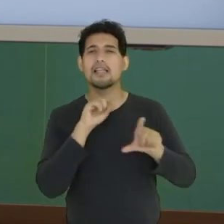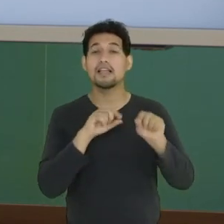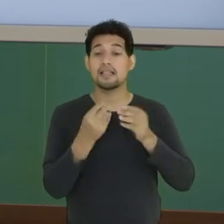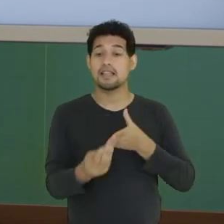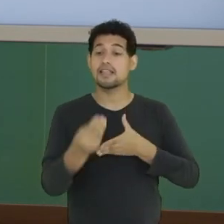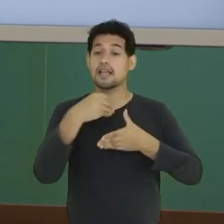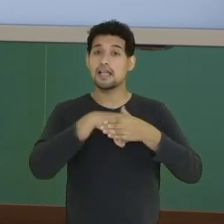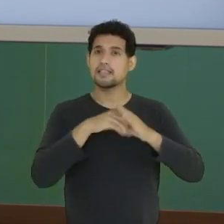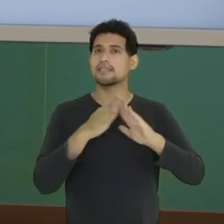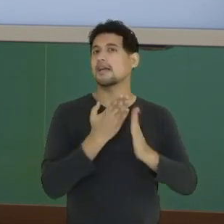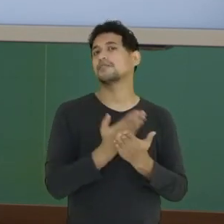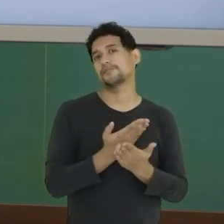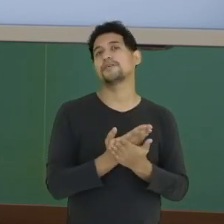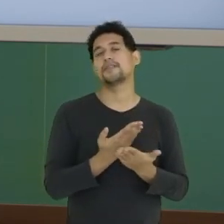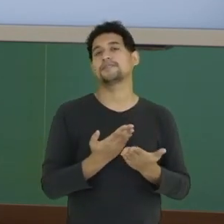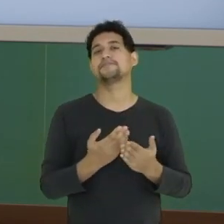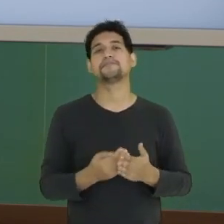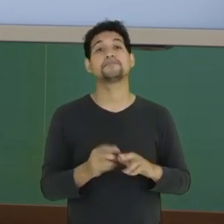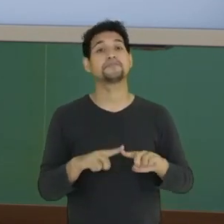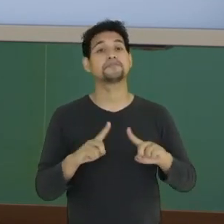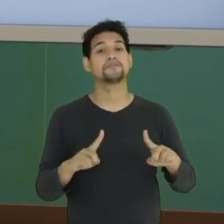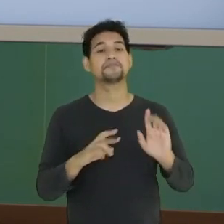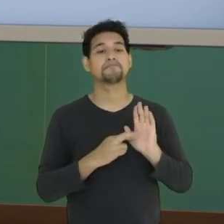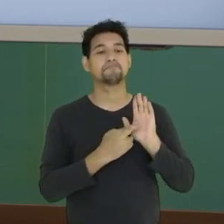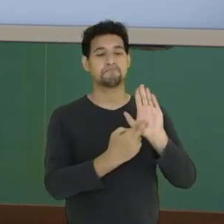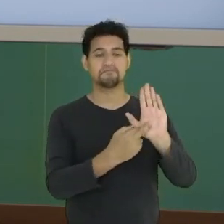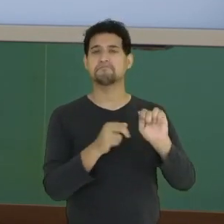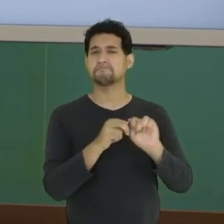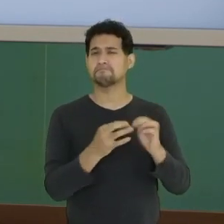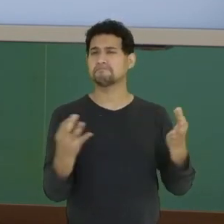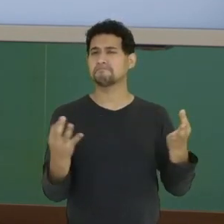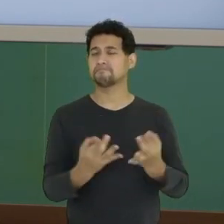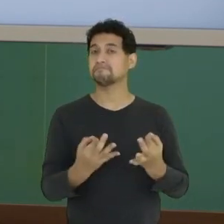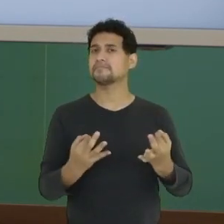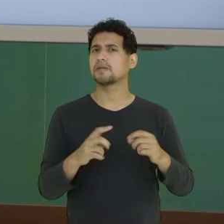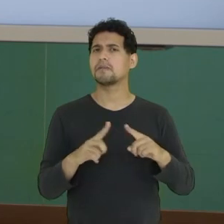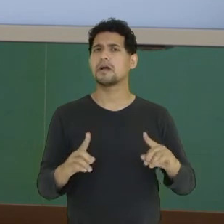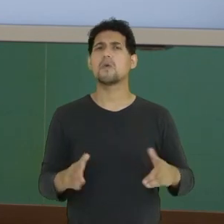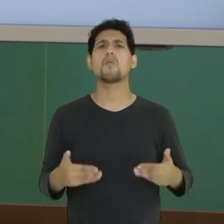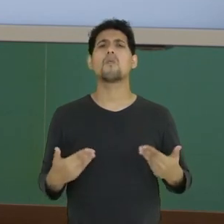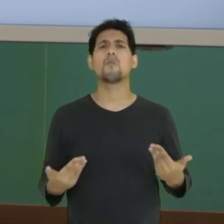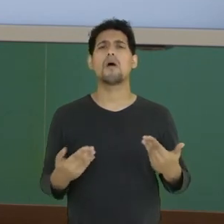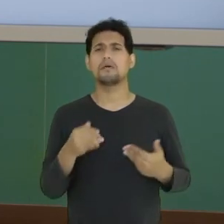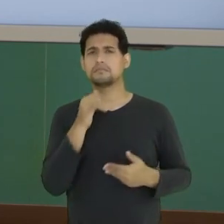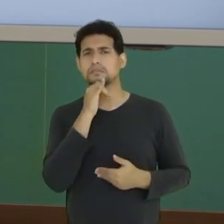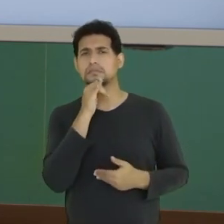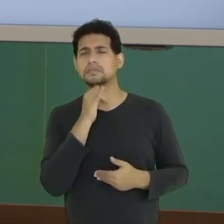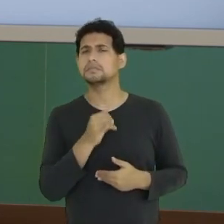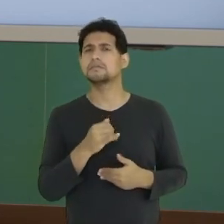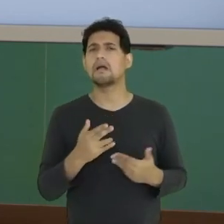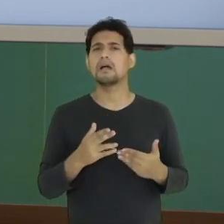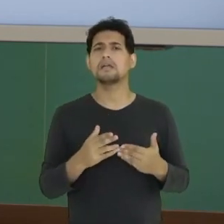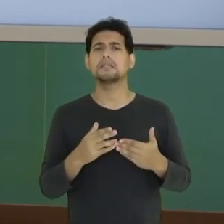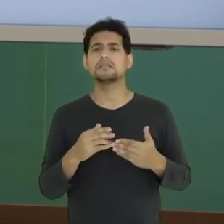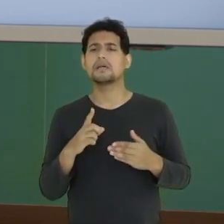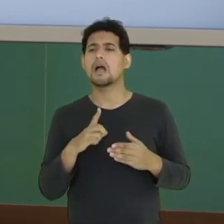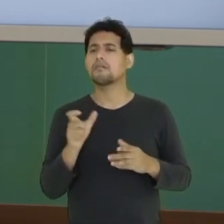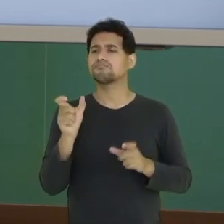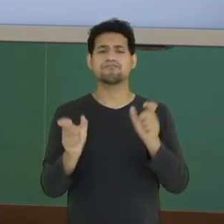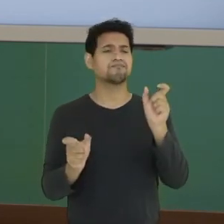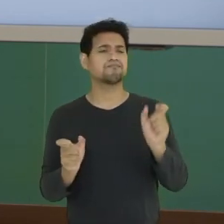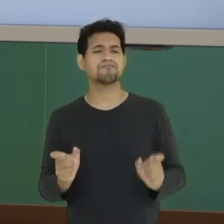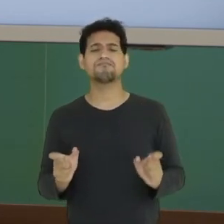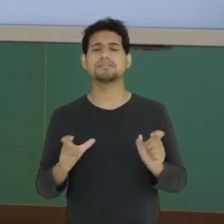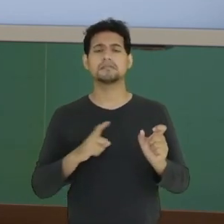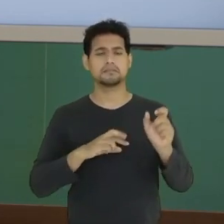do espaço escolar. E o representante faz isso. Então, qual é ou quais são as grandes características